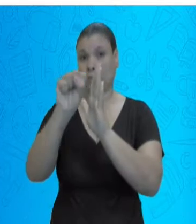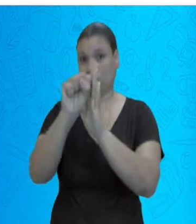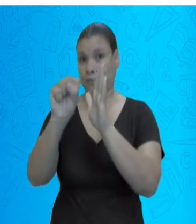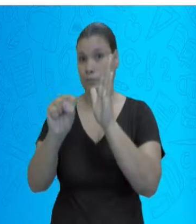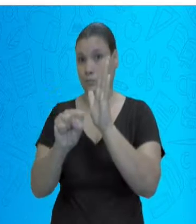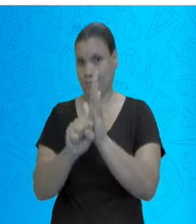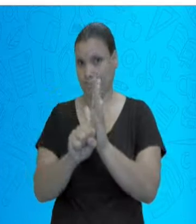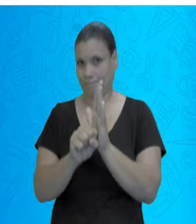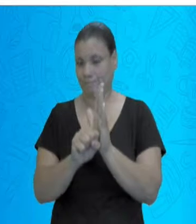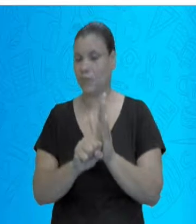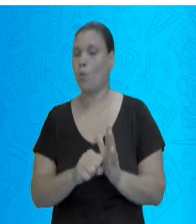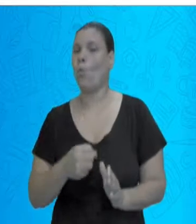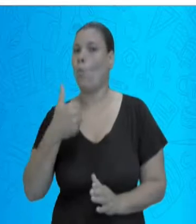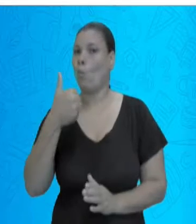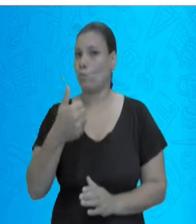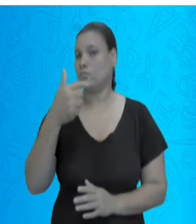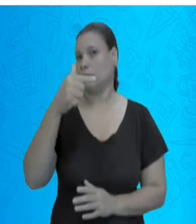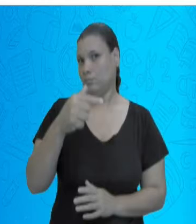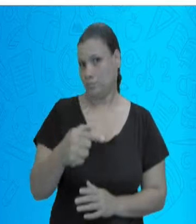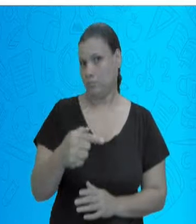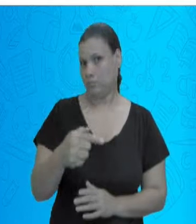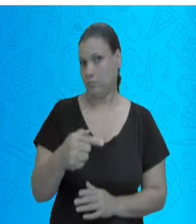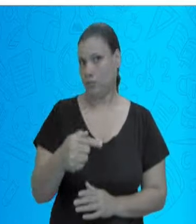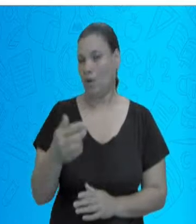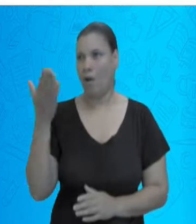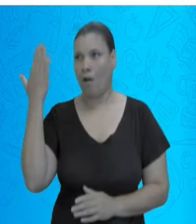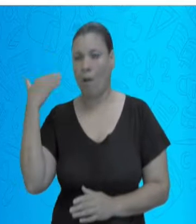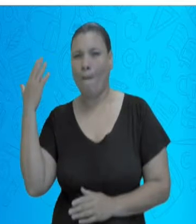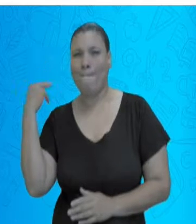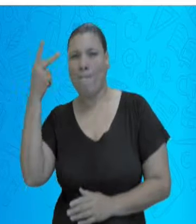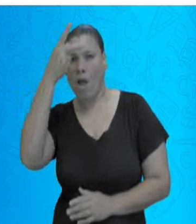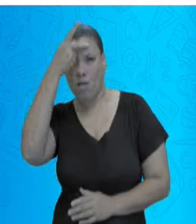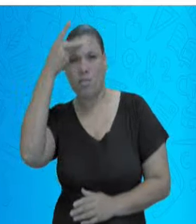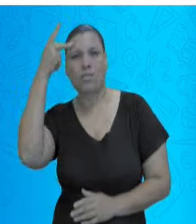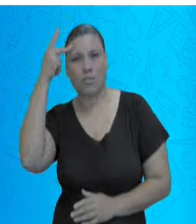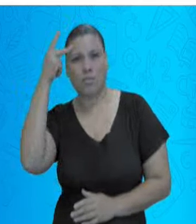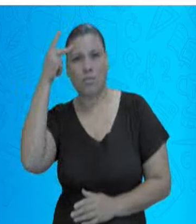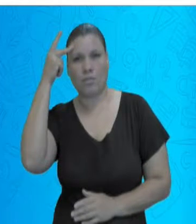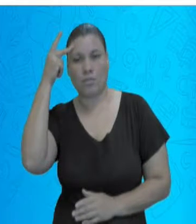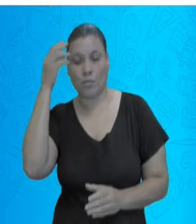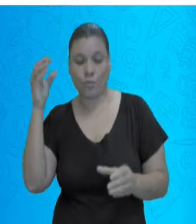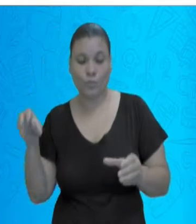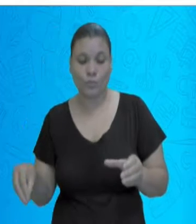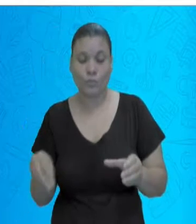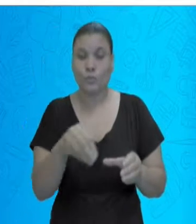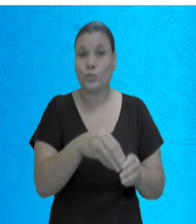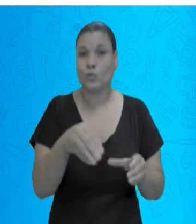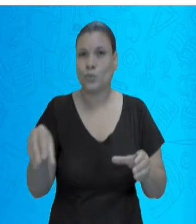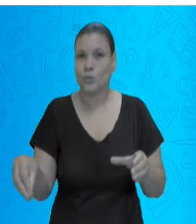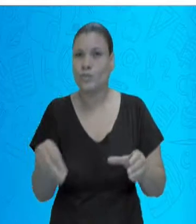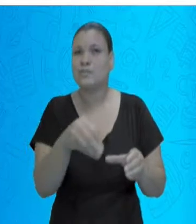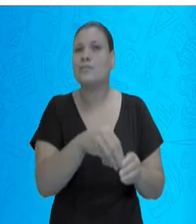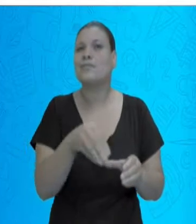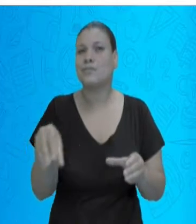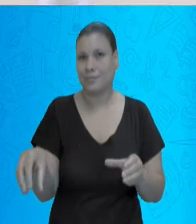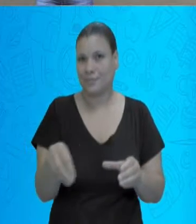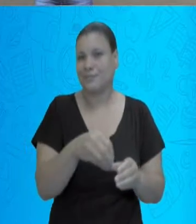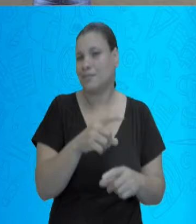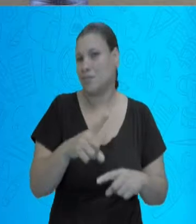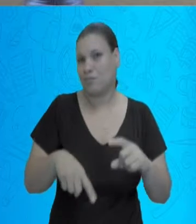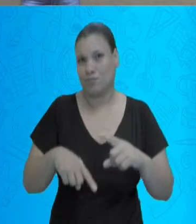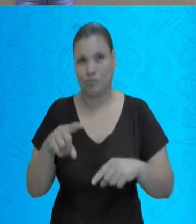alguns colecionadores tinham seus gabinetes de curiosidades. Então eu vou falar um pouquinho aqui sobre